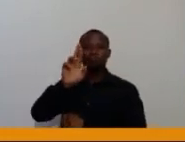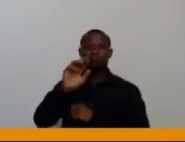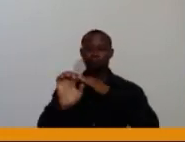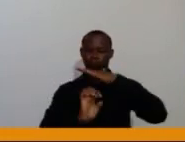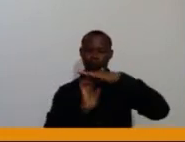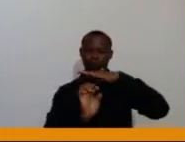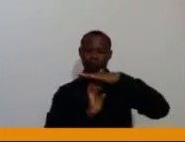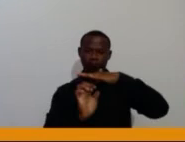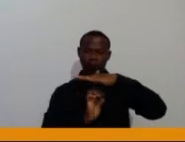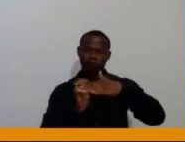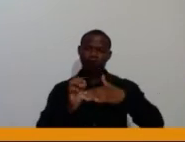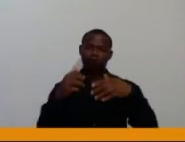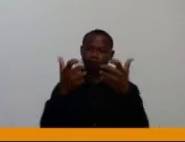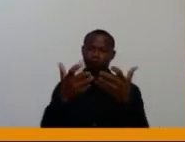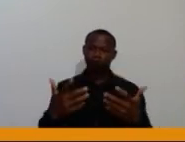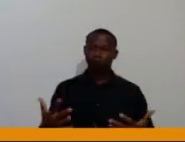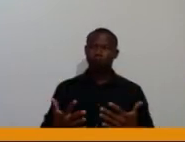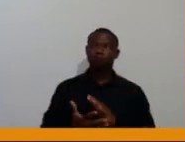empresariado.